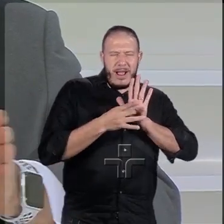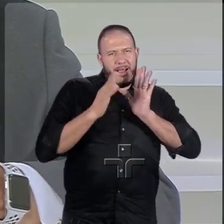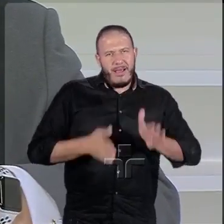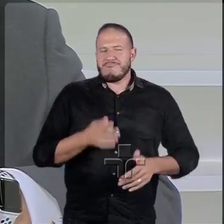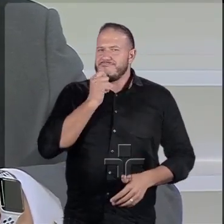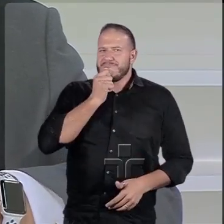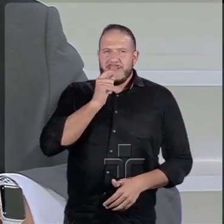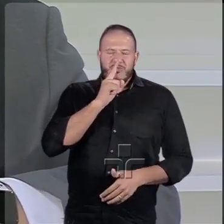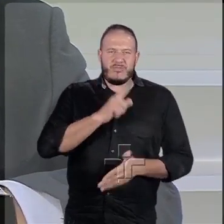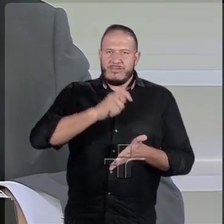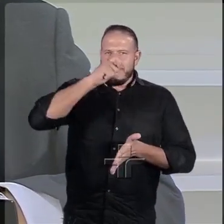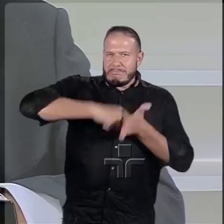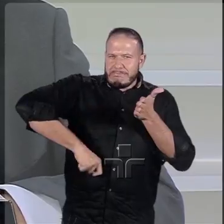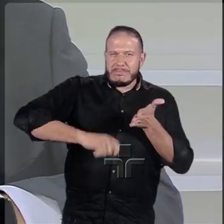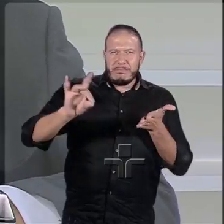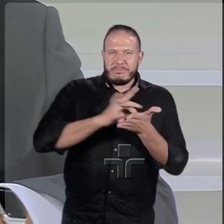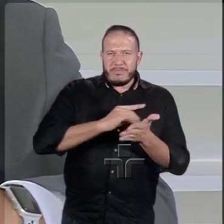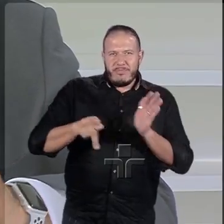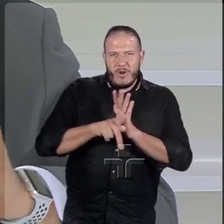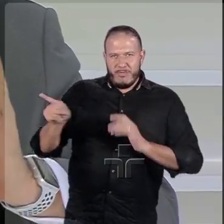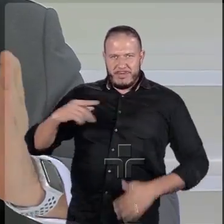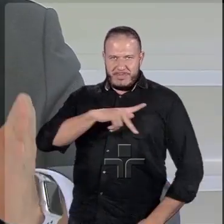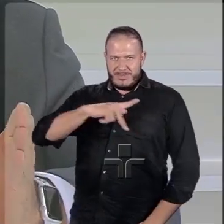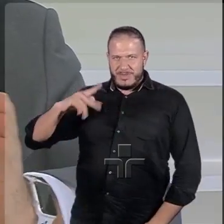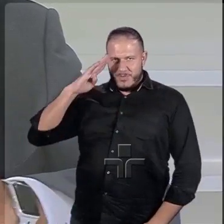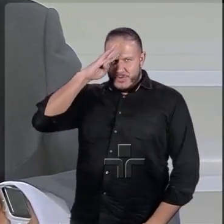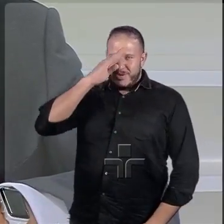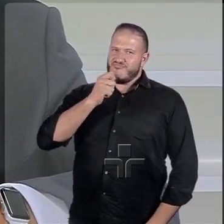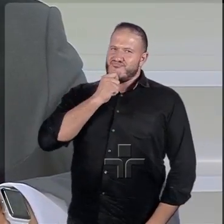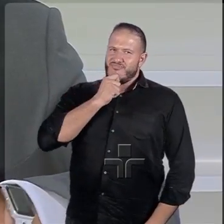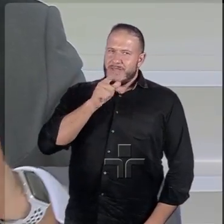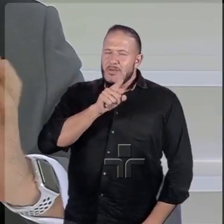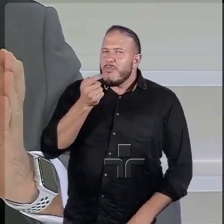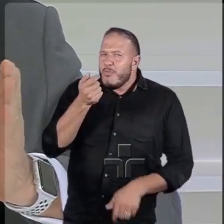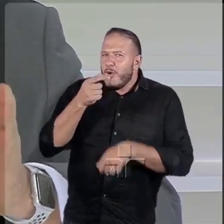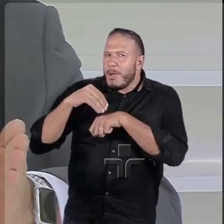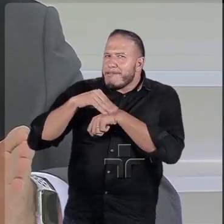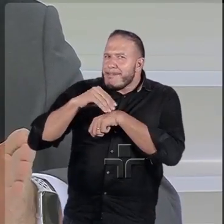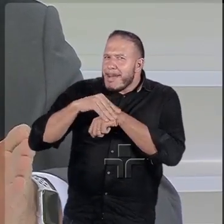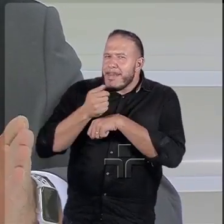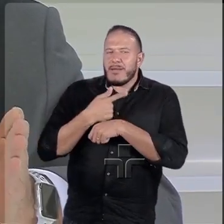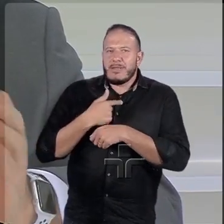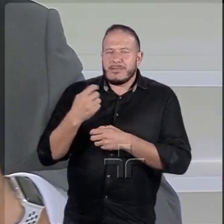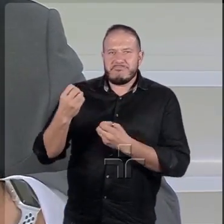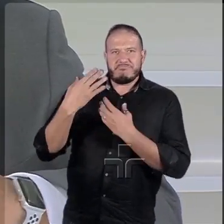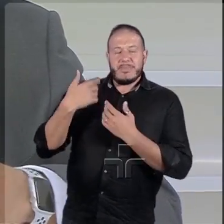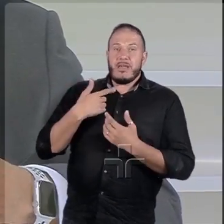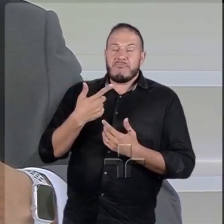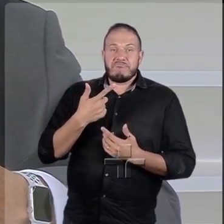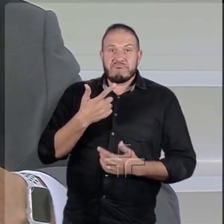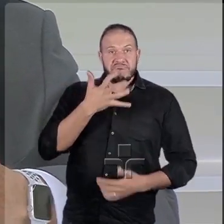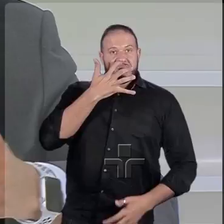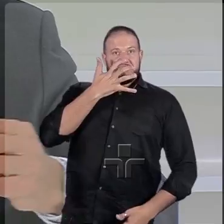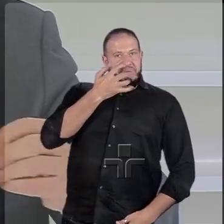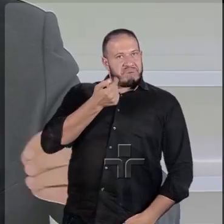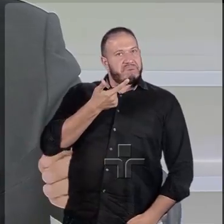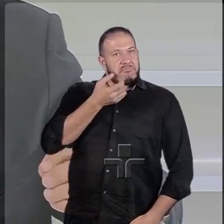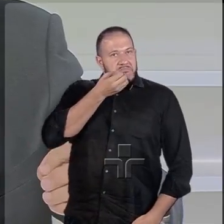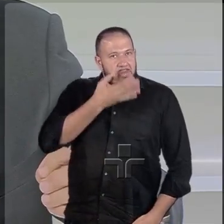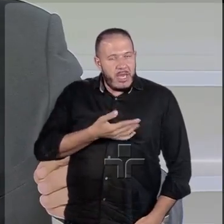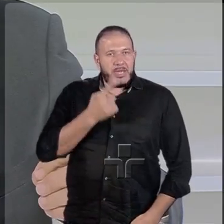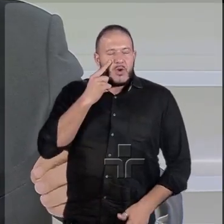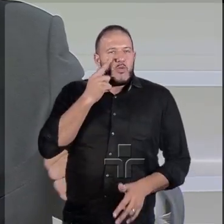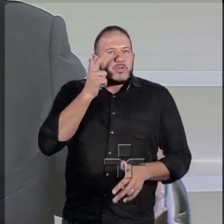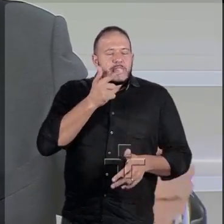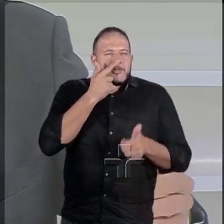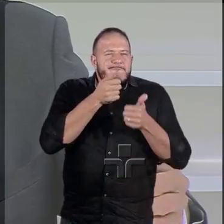ainda do presidente Bolsonaro, eu acho que os pontos que vazaram impressionam muito bem, né? E eu enxergo as